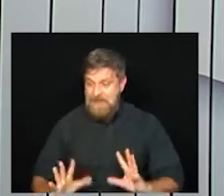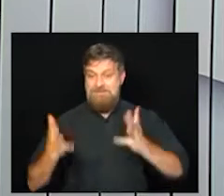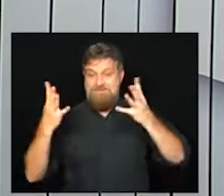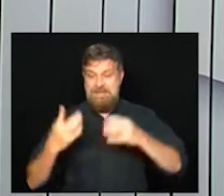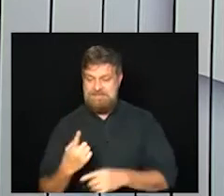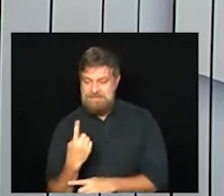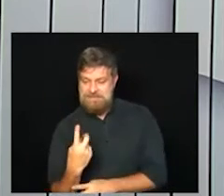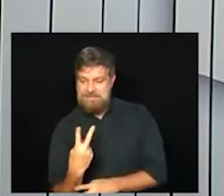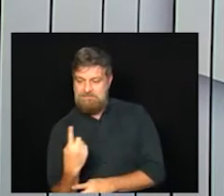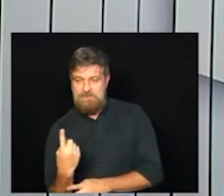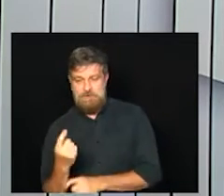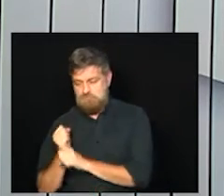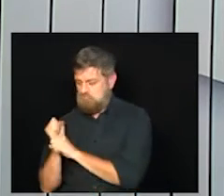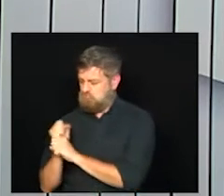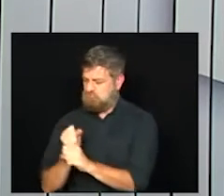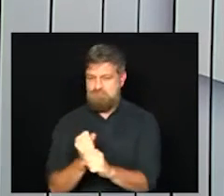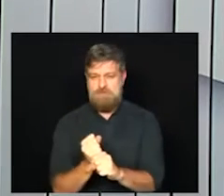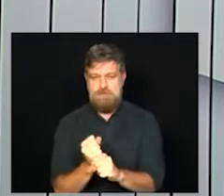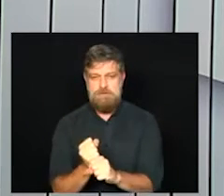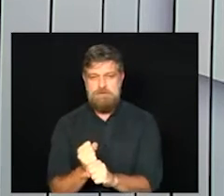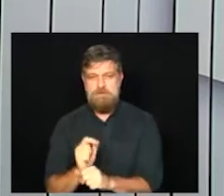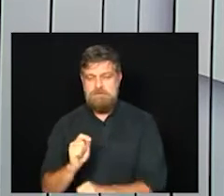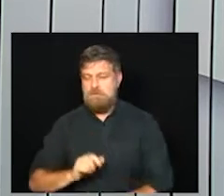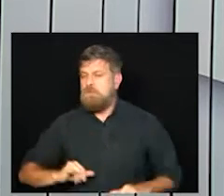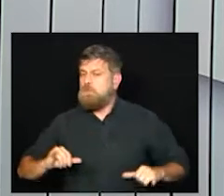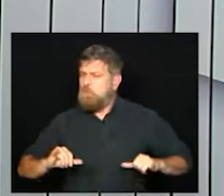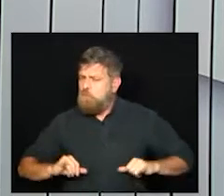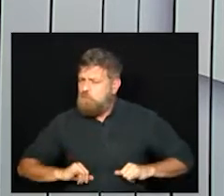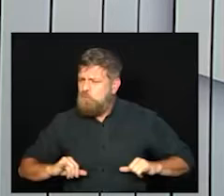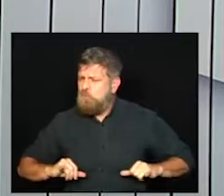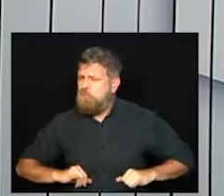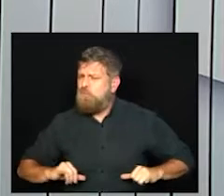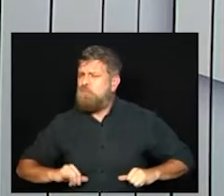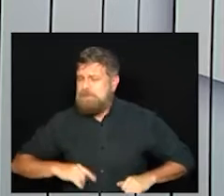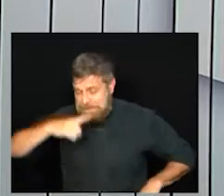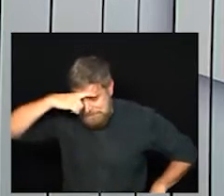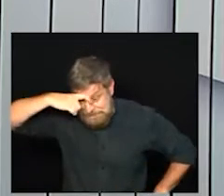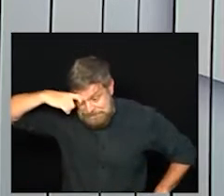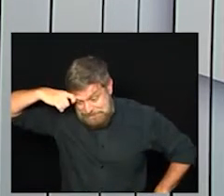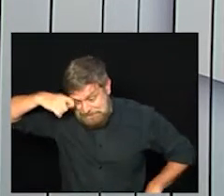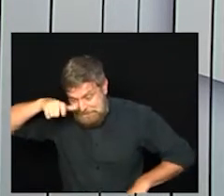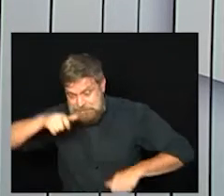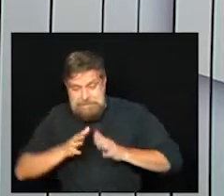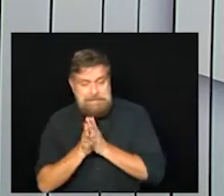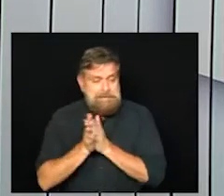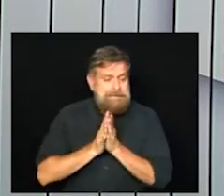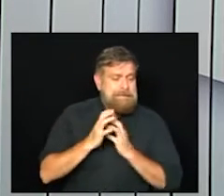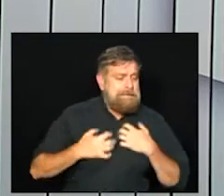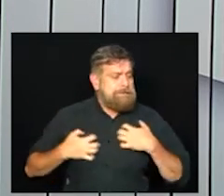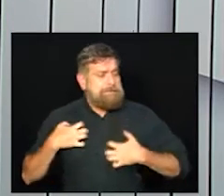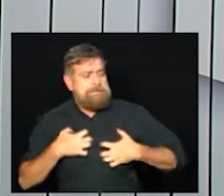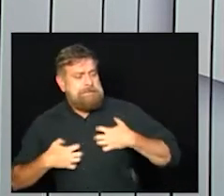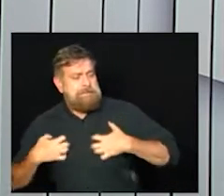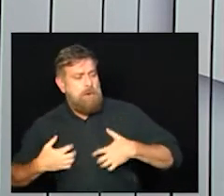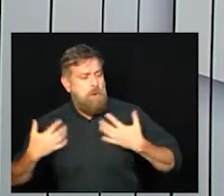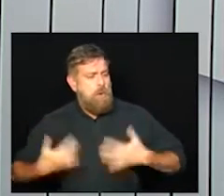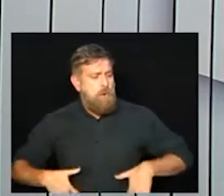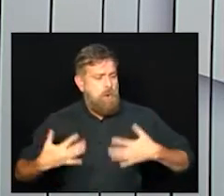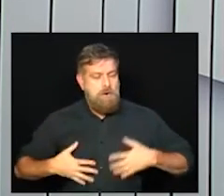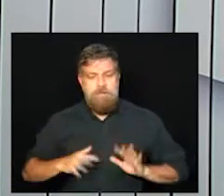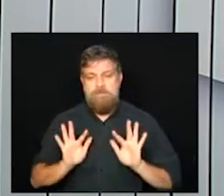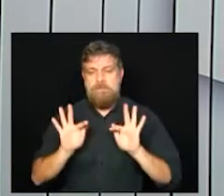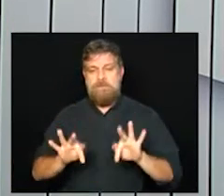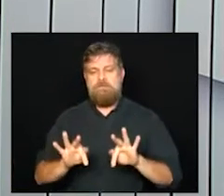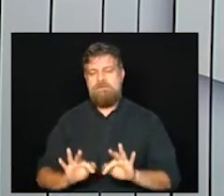completou 120 anos, sofreu, fez o torcedor passar sufoco, mas no